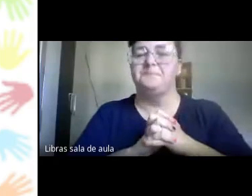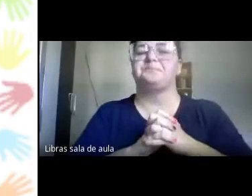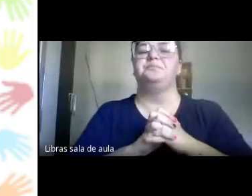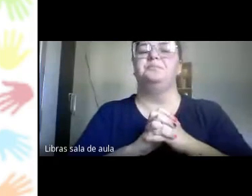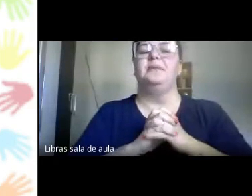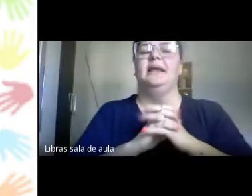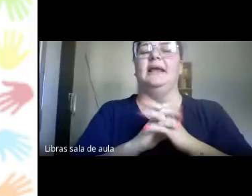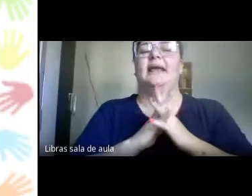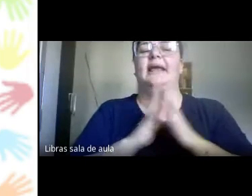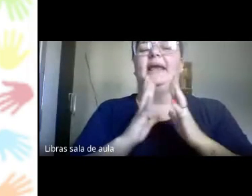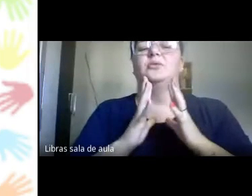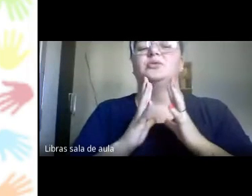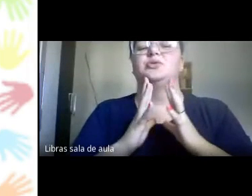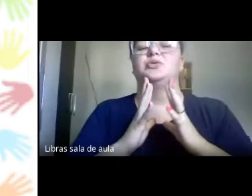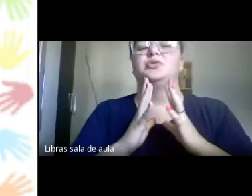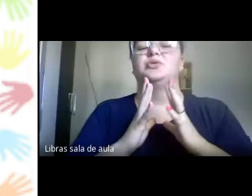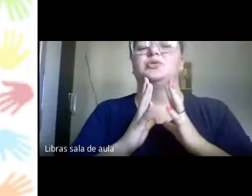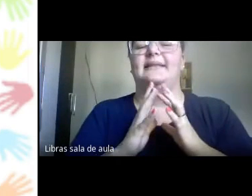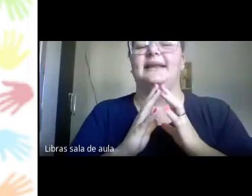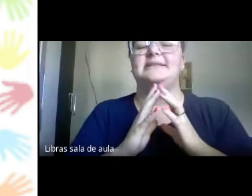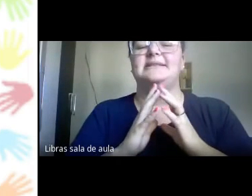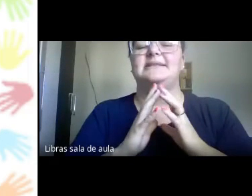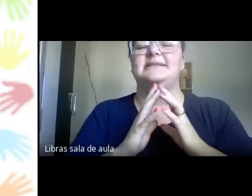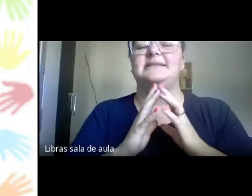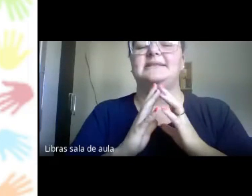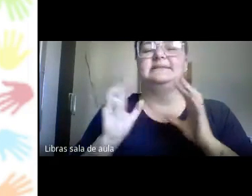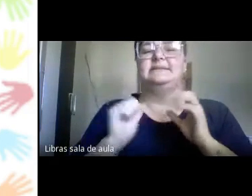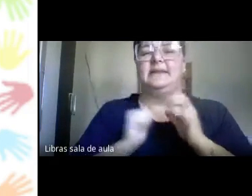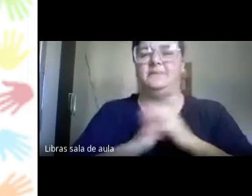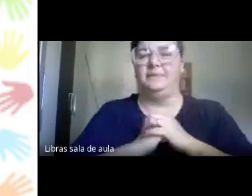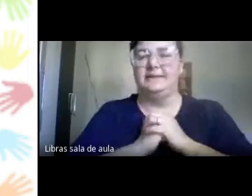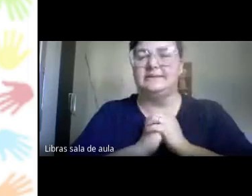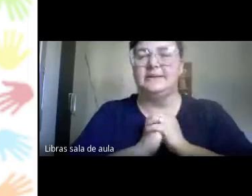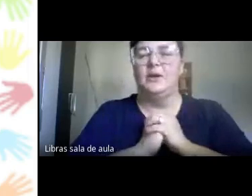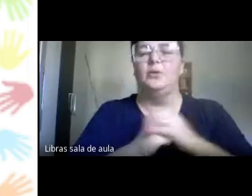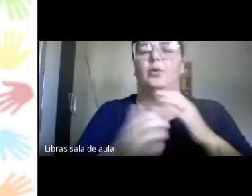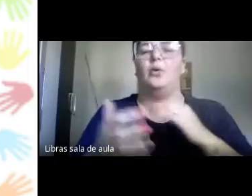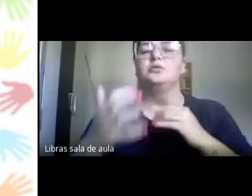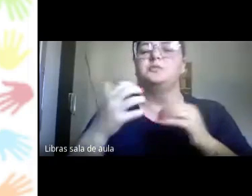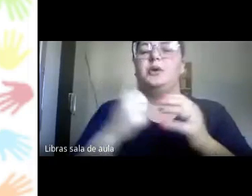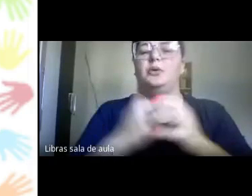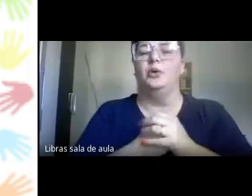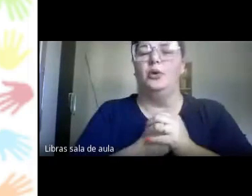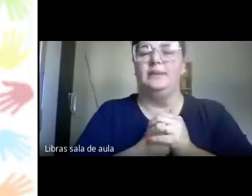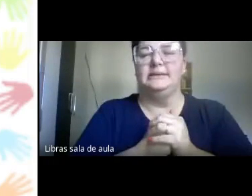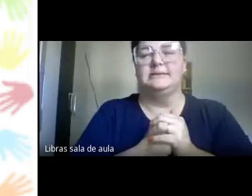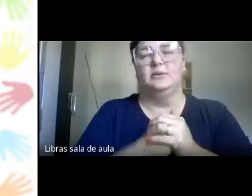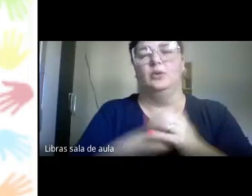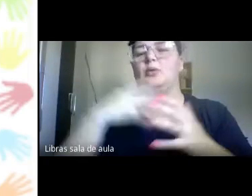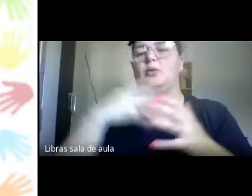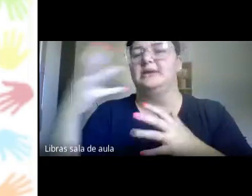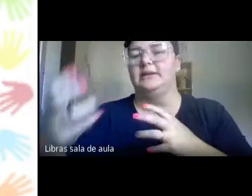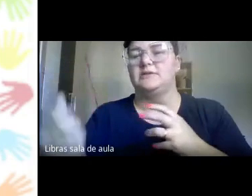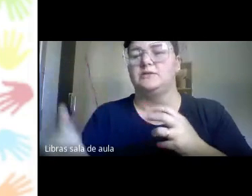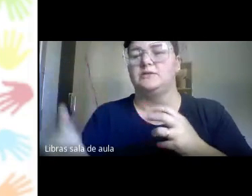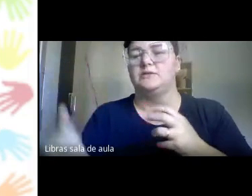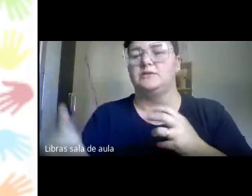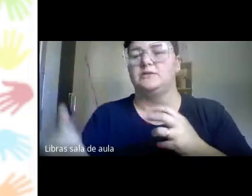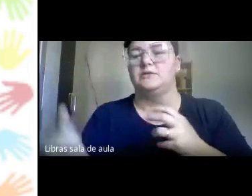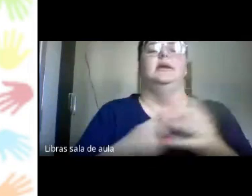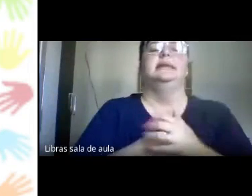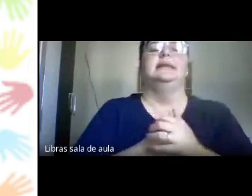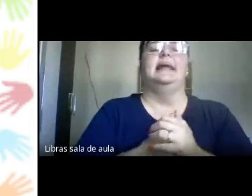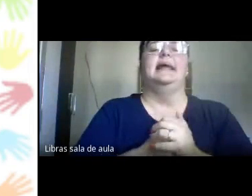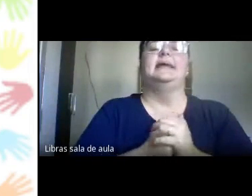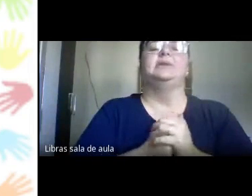tá? É construir 3 frases simples com os pronomes ou com as